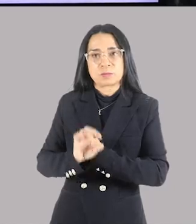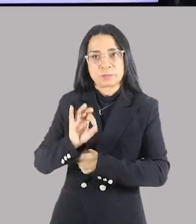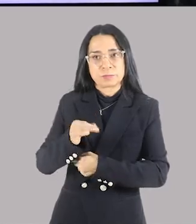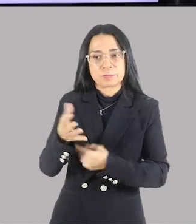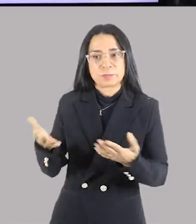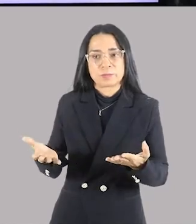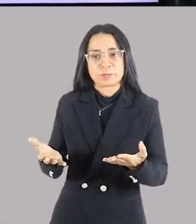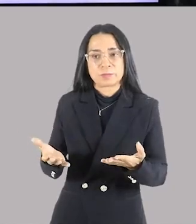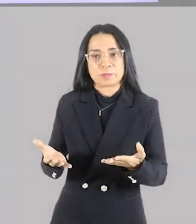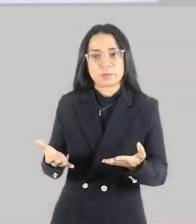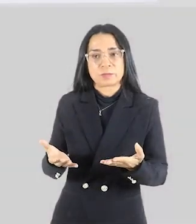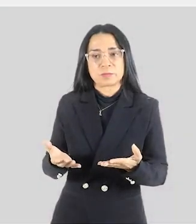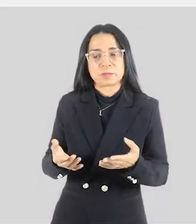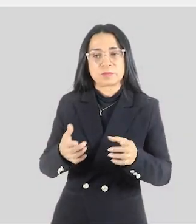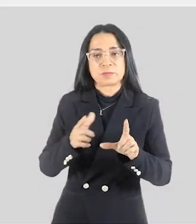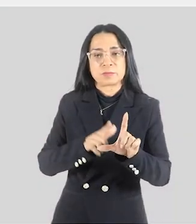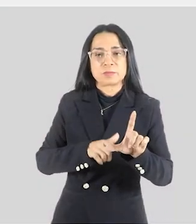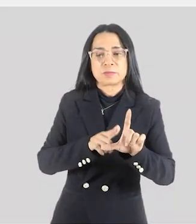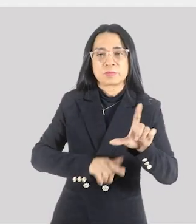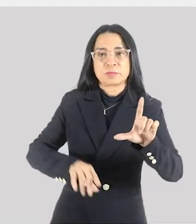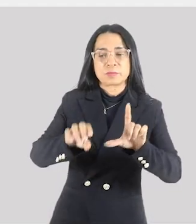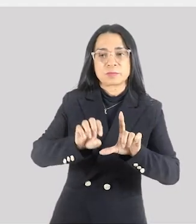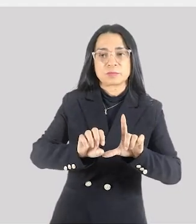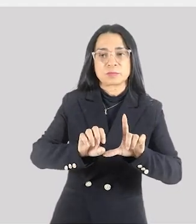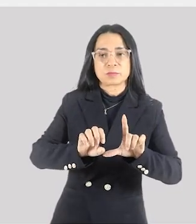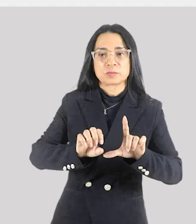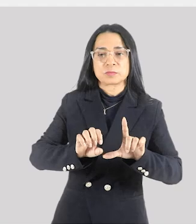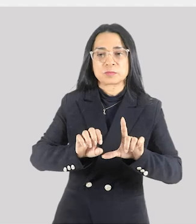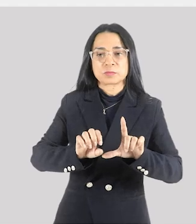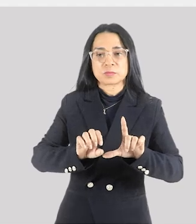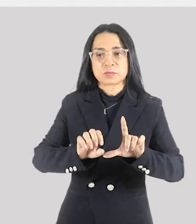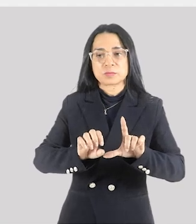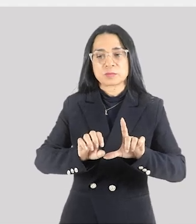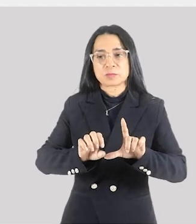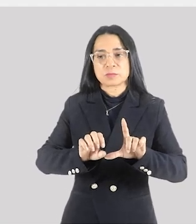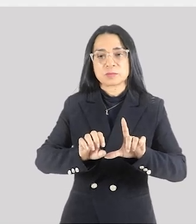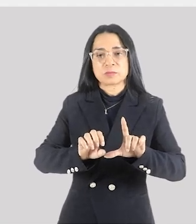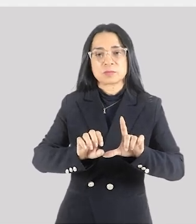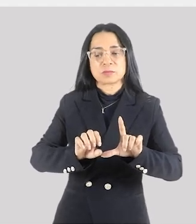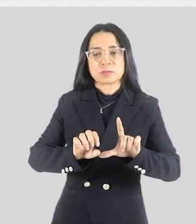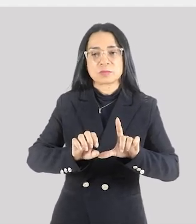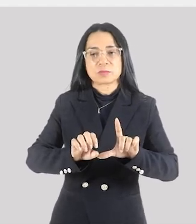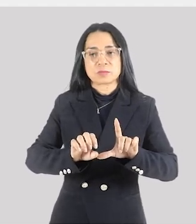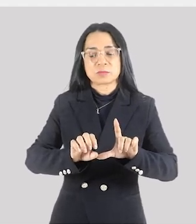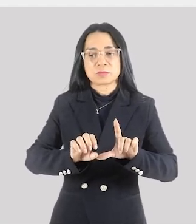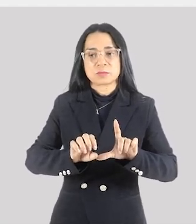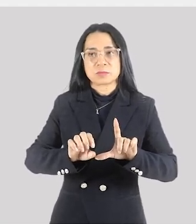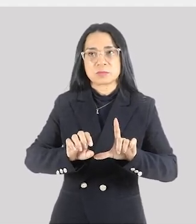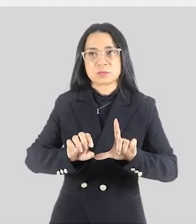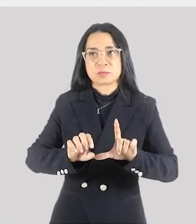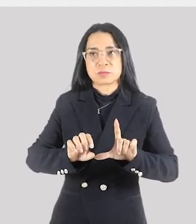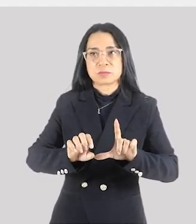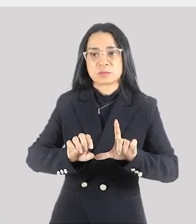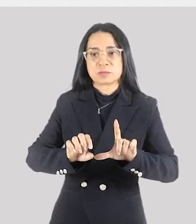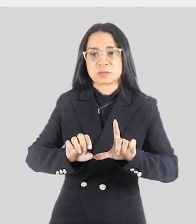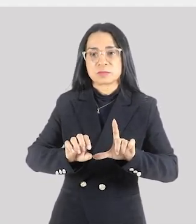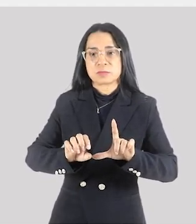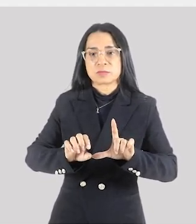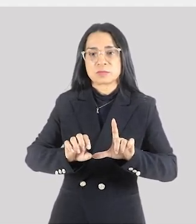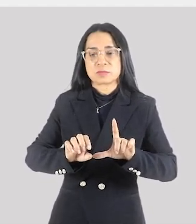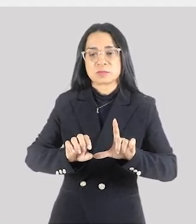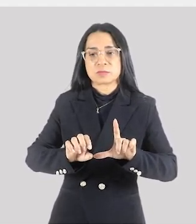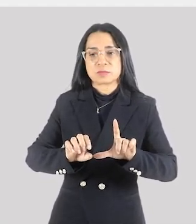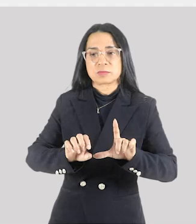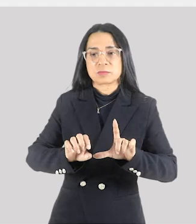perfeito? Bom, por último, o aspecto objetivo da administração é o conjunto de órgãos e entidades